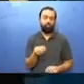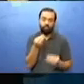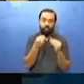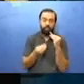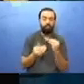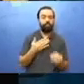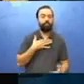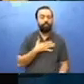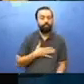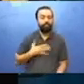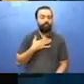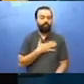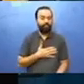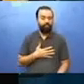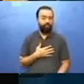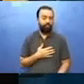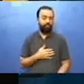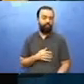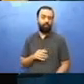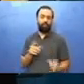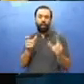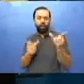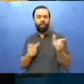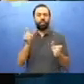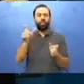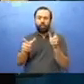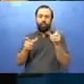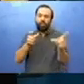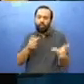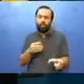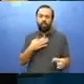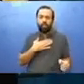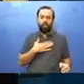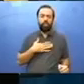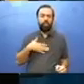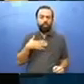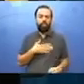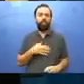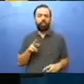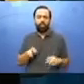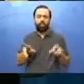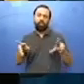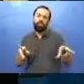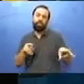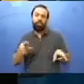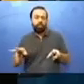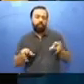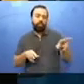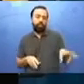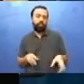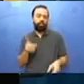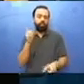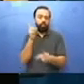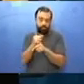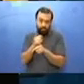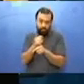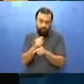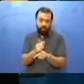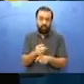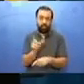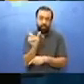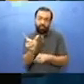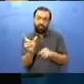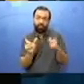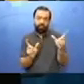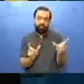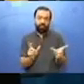era uma pergunta pessoal. Cada pessoa tem uma preferência, tem um paladar diferente. Então, vocês deveriam encontrar esta palavra na